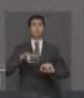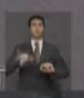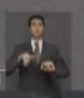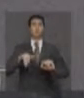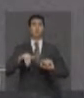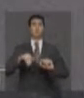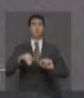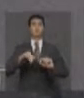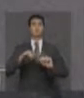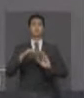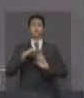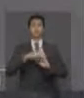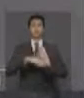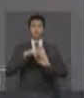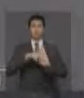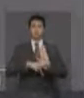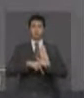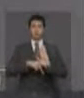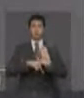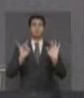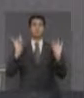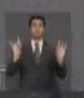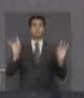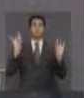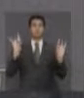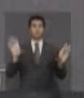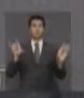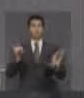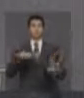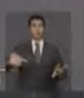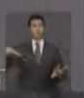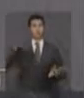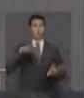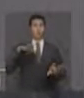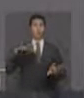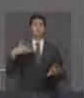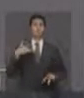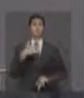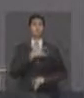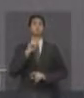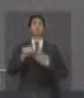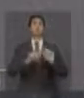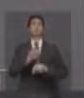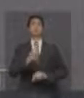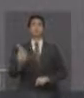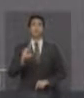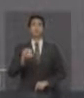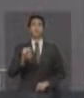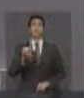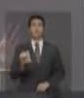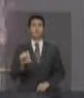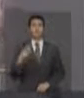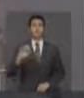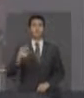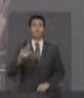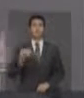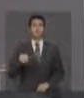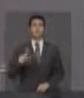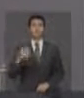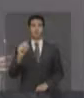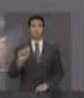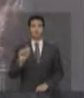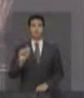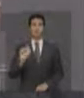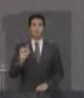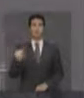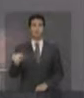um programa especial na área de saúde que chama Rede Segonha. Que é um programa